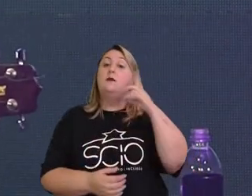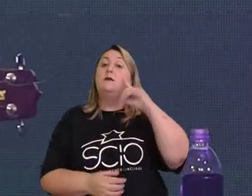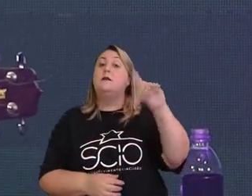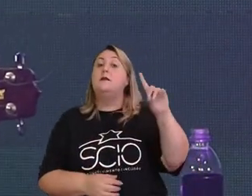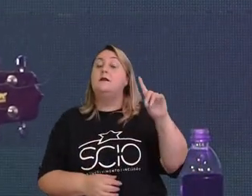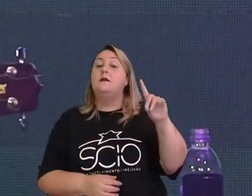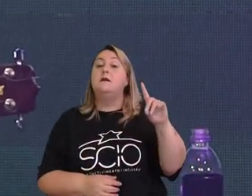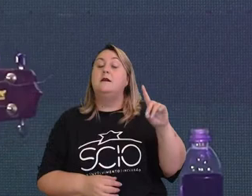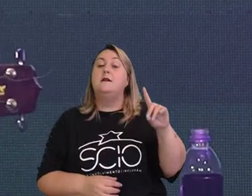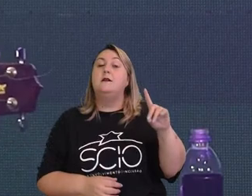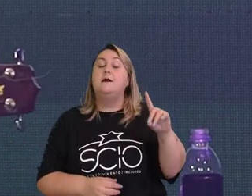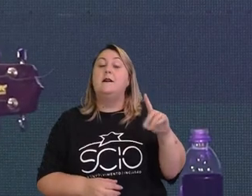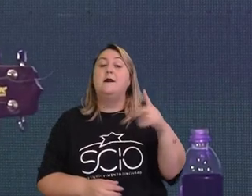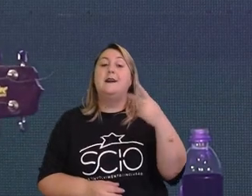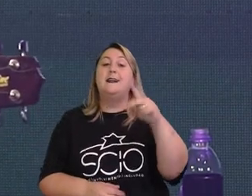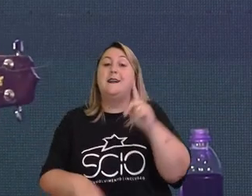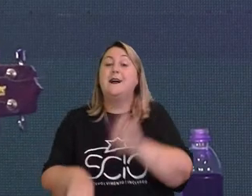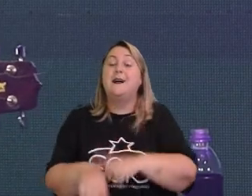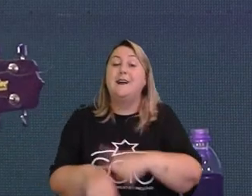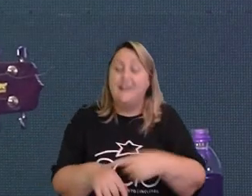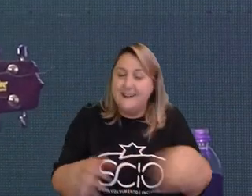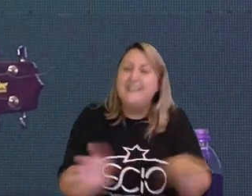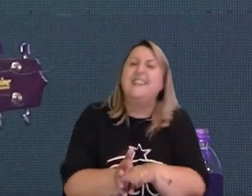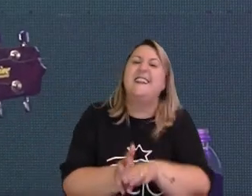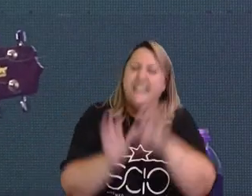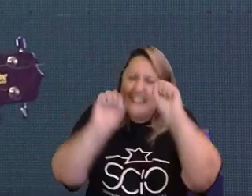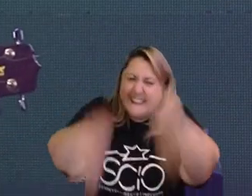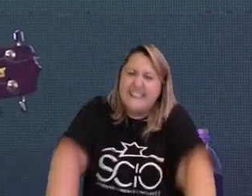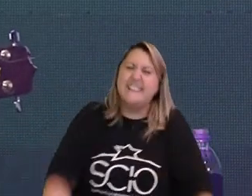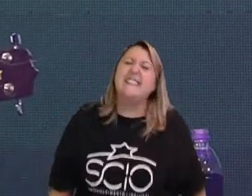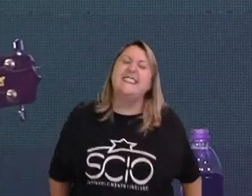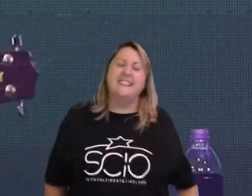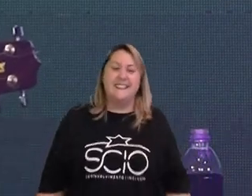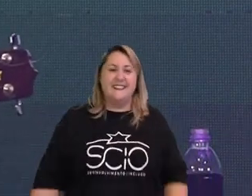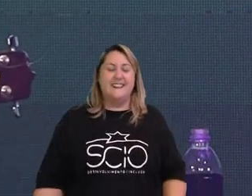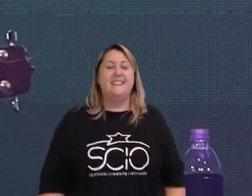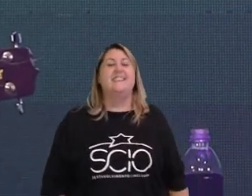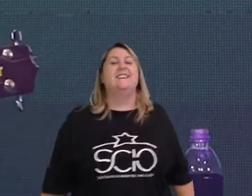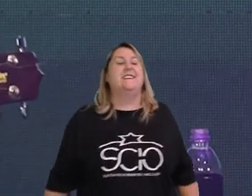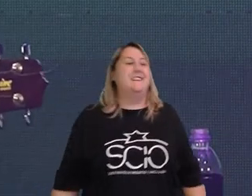raiar e a sua hora vai chegar.